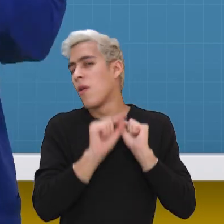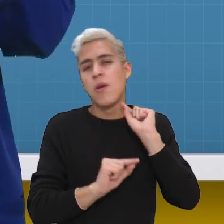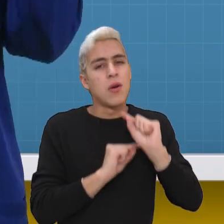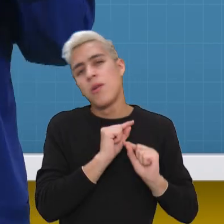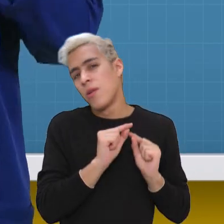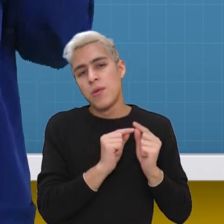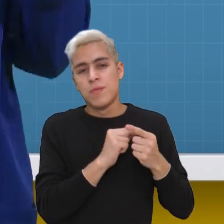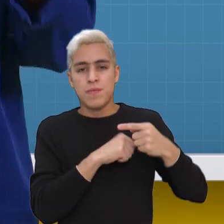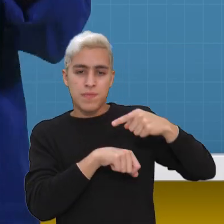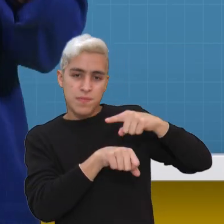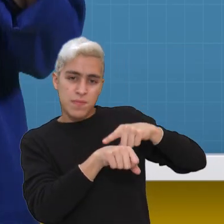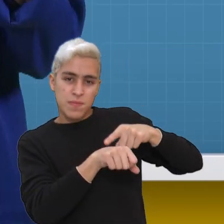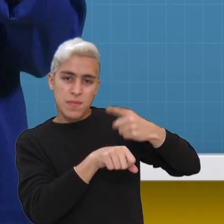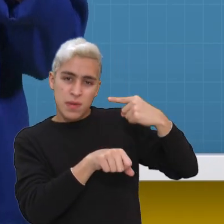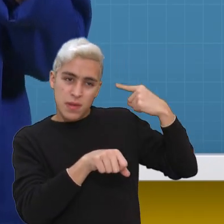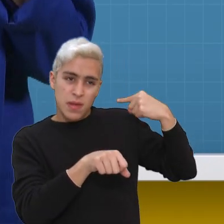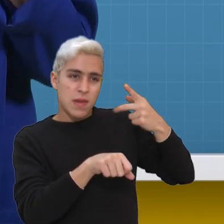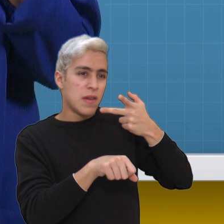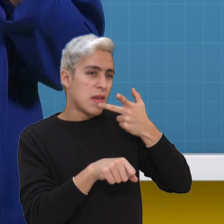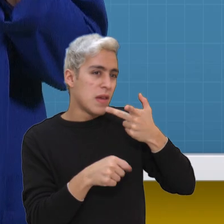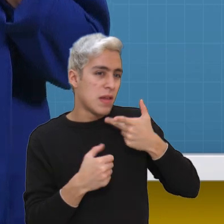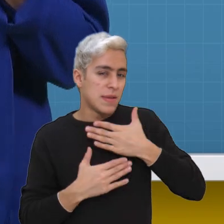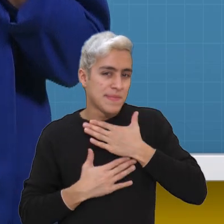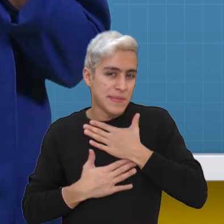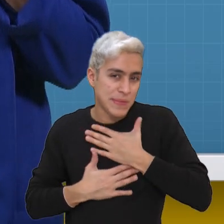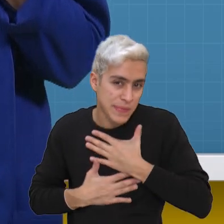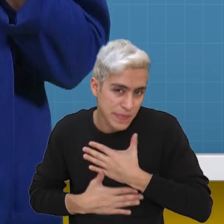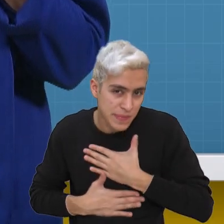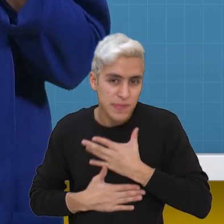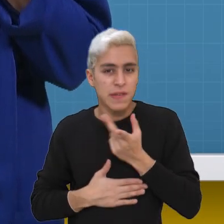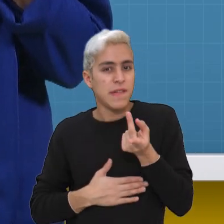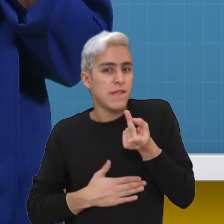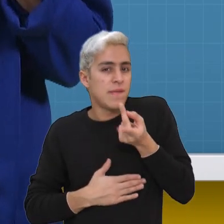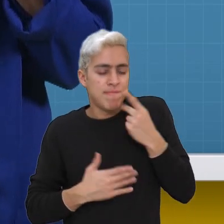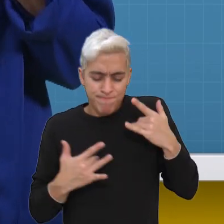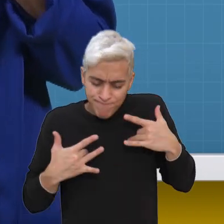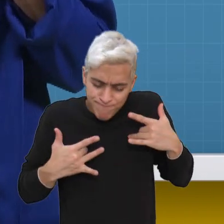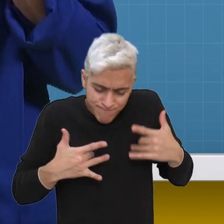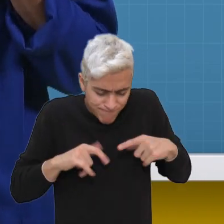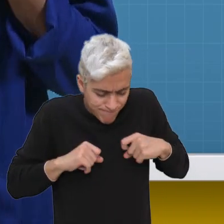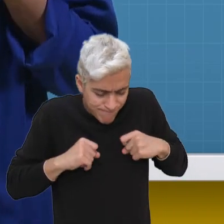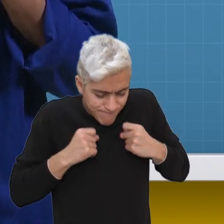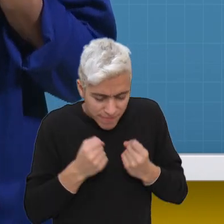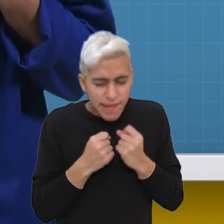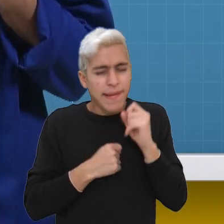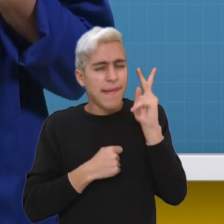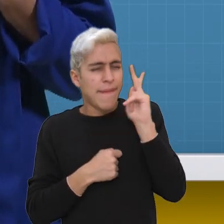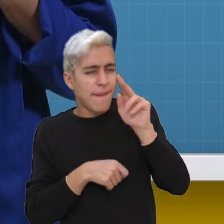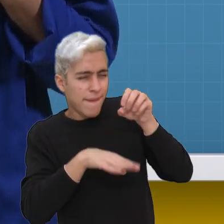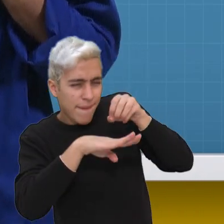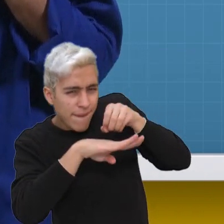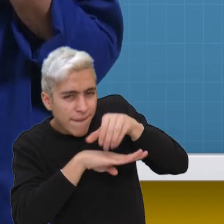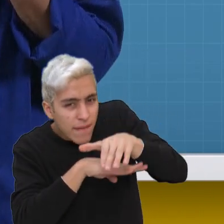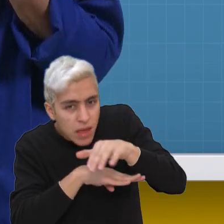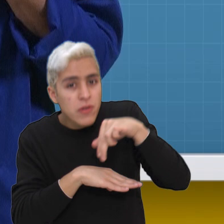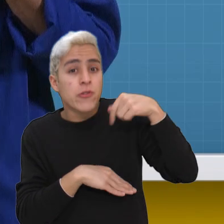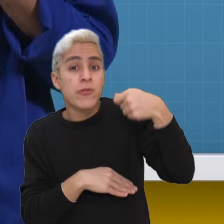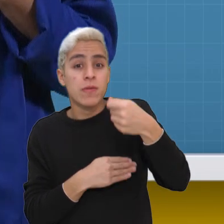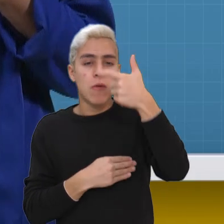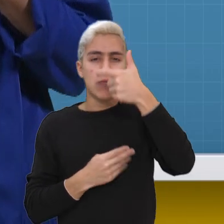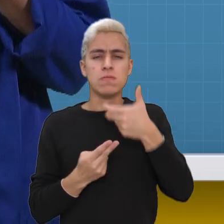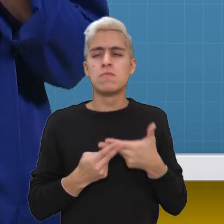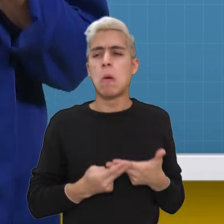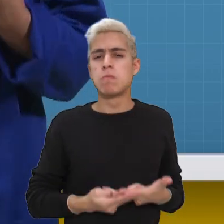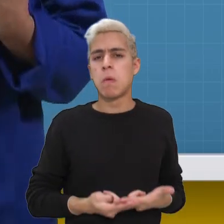Lembra daquele momento que eu falei da calma? Lembra que eu falei da disposição? Lembra